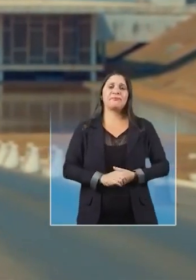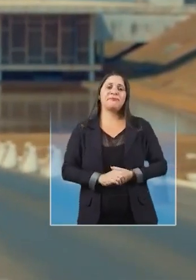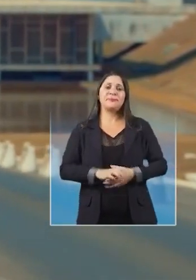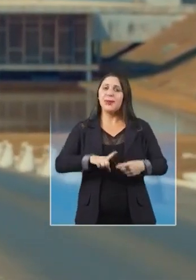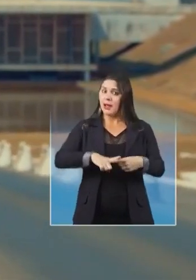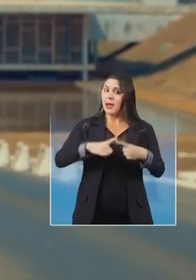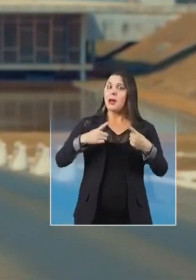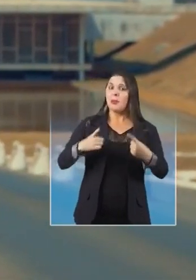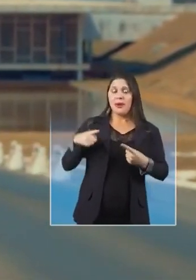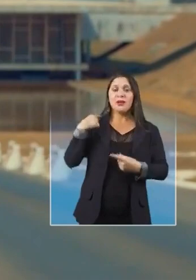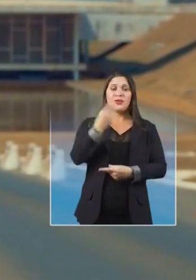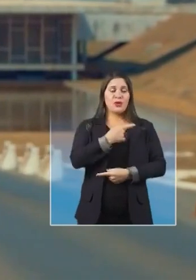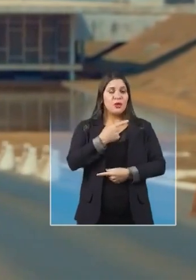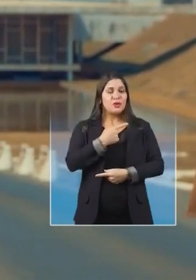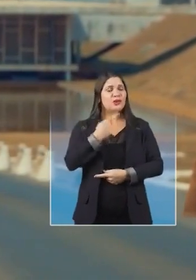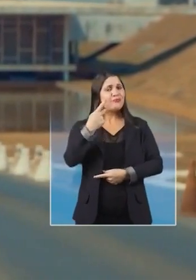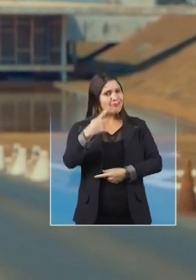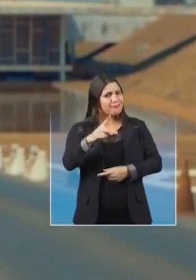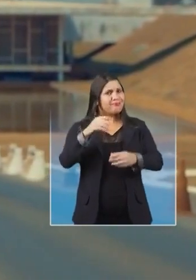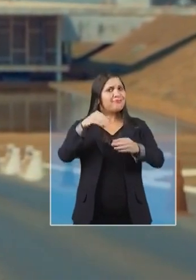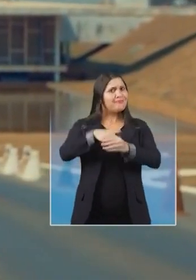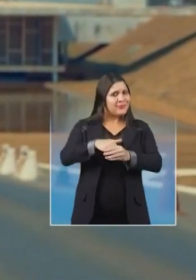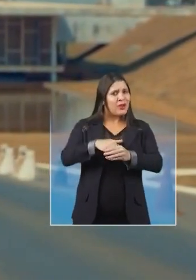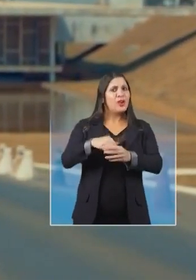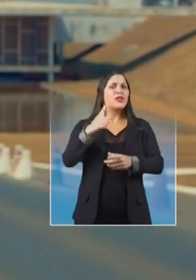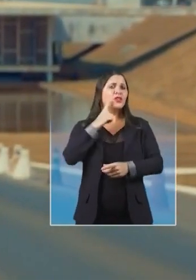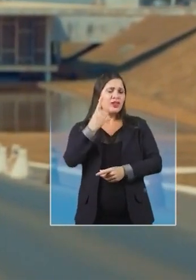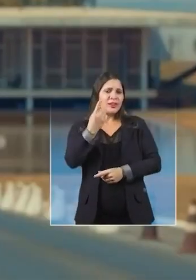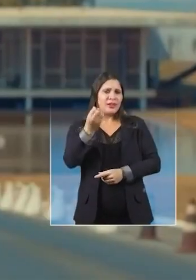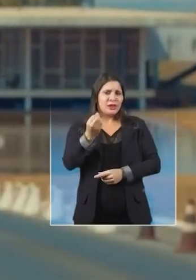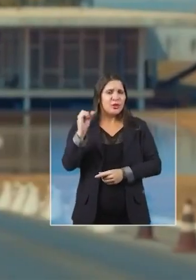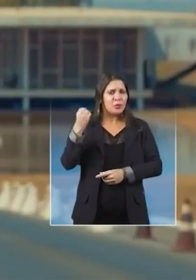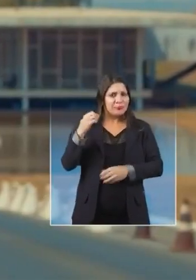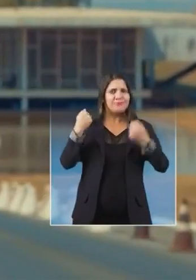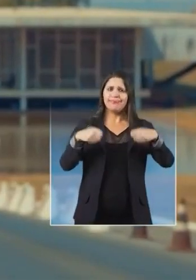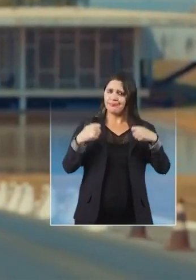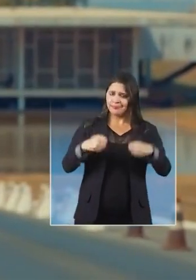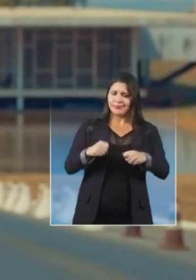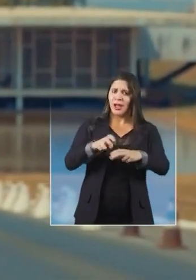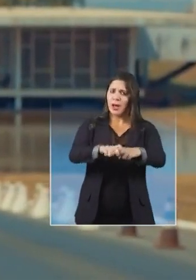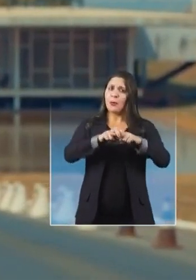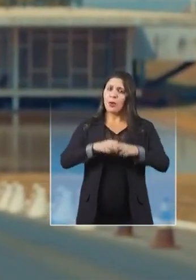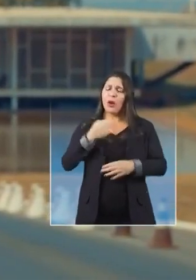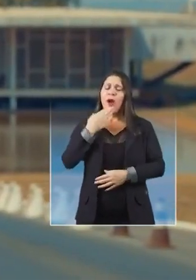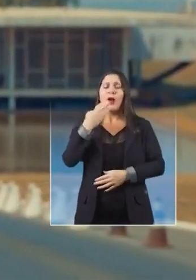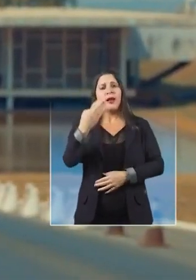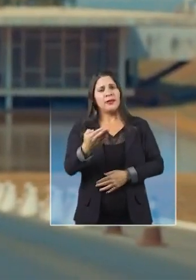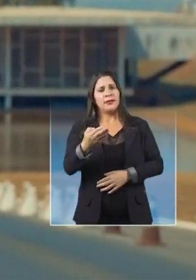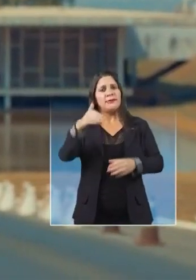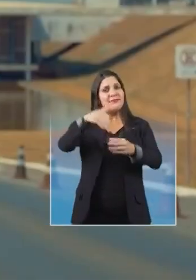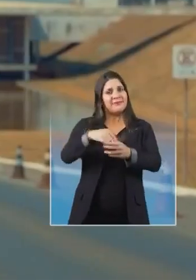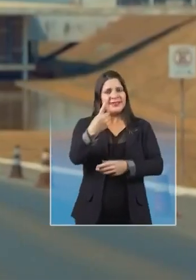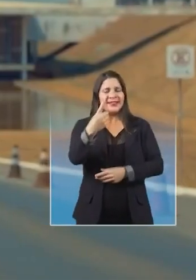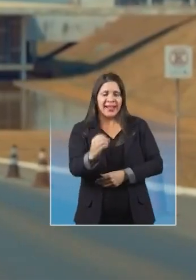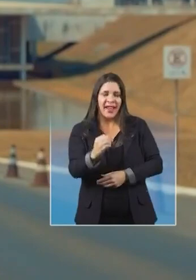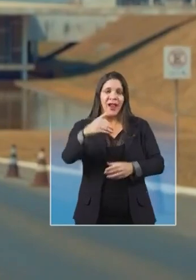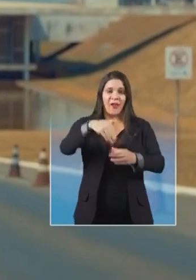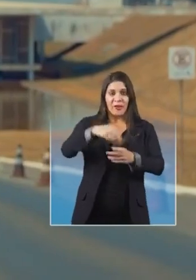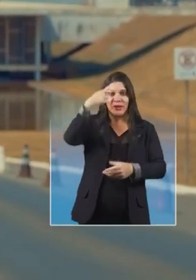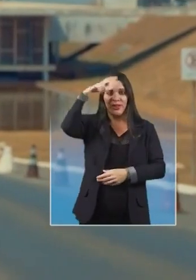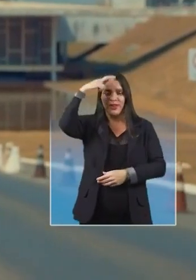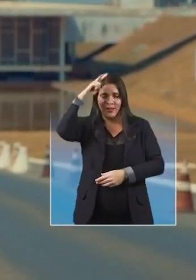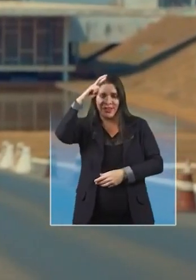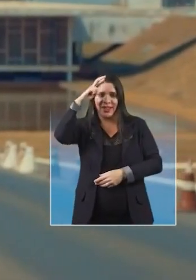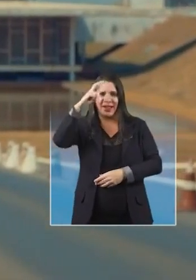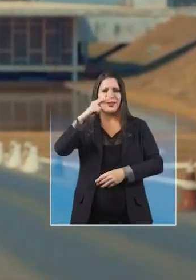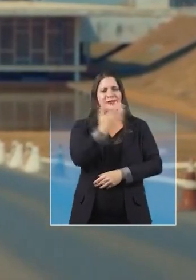para isso, nós precisamos do seu voto no dia 6 de outubro. Por isso, santista, eu peço, vote 10, vote Rogério